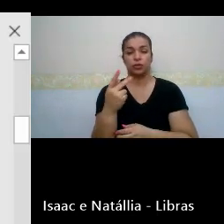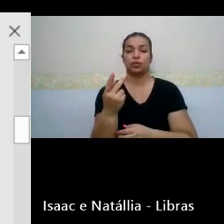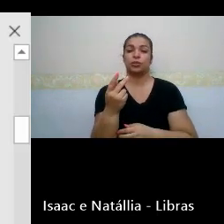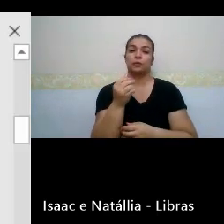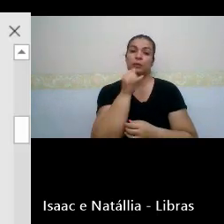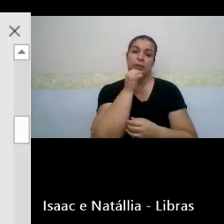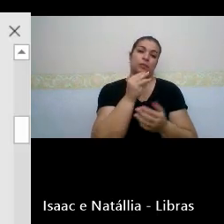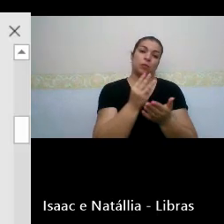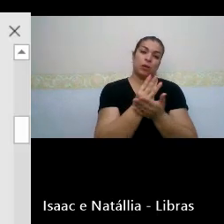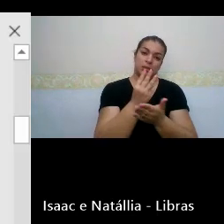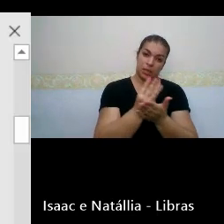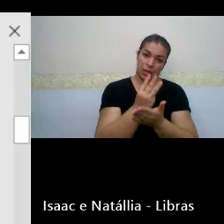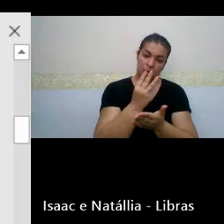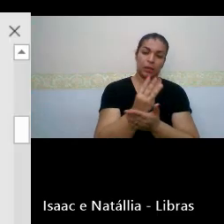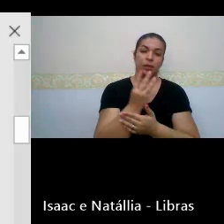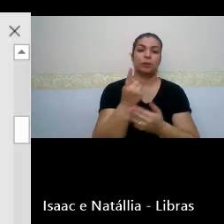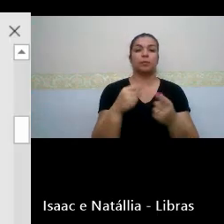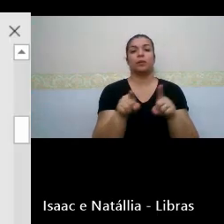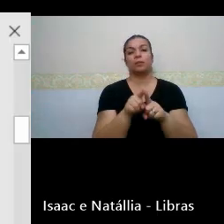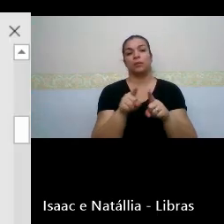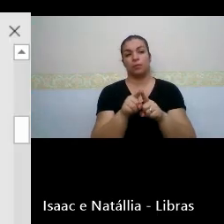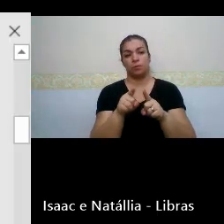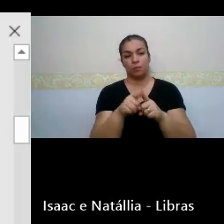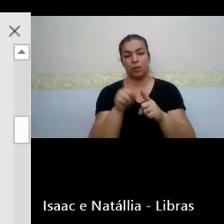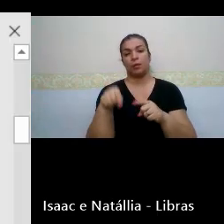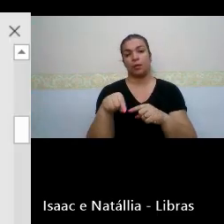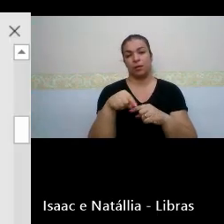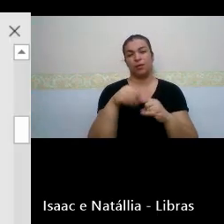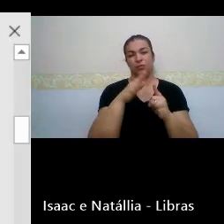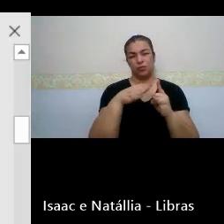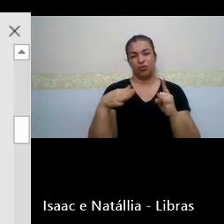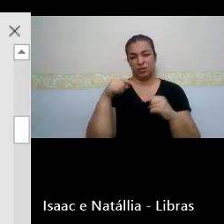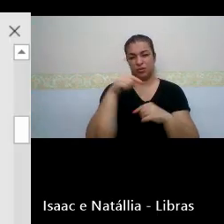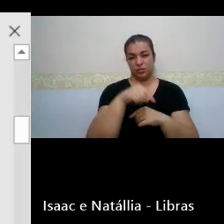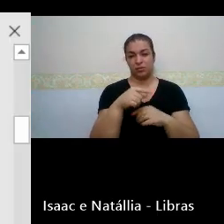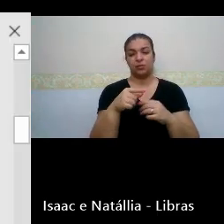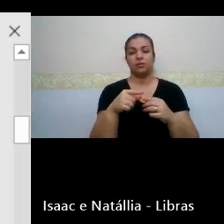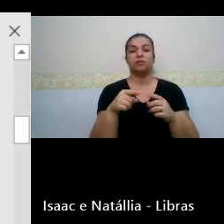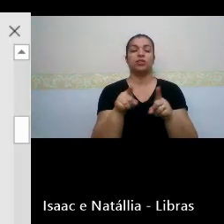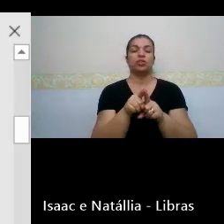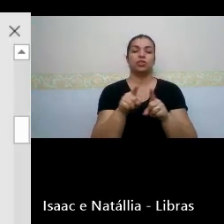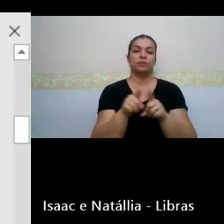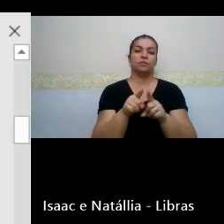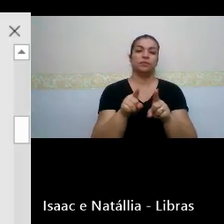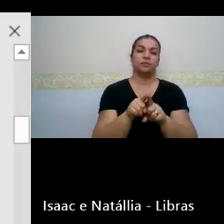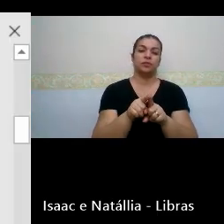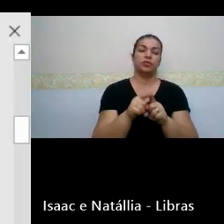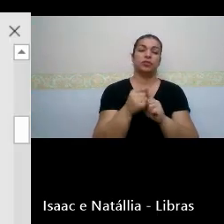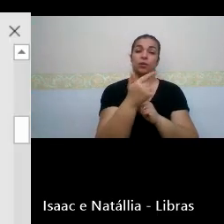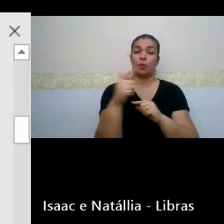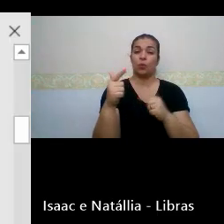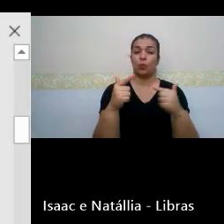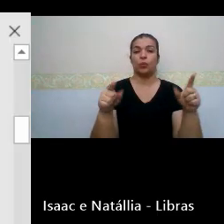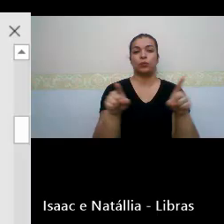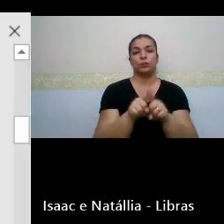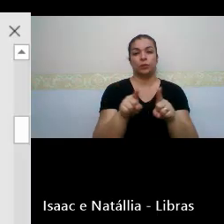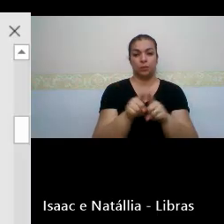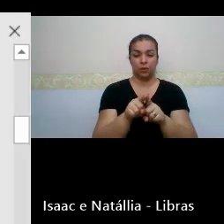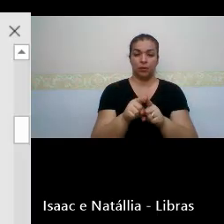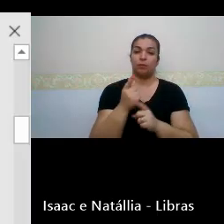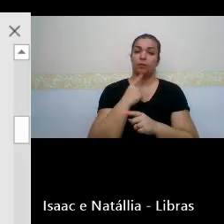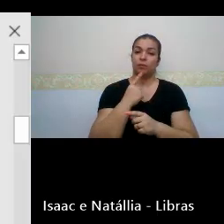WhatsApp, do tipo Teams e outros, né? Nesse momento, existem pessoas